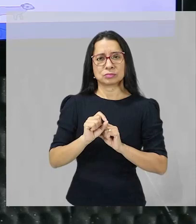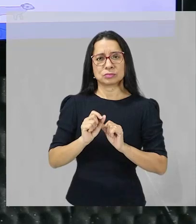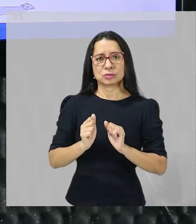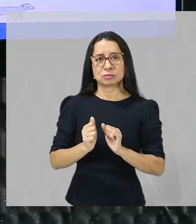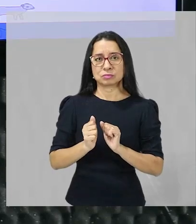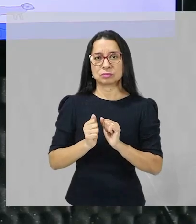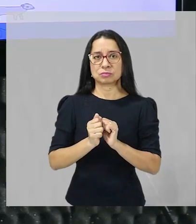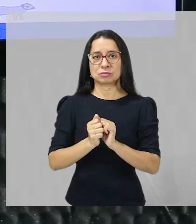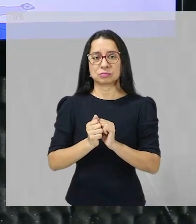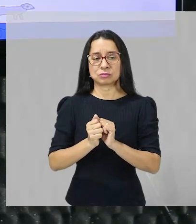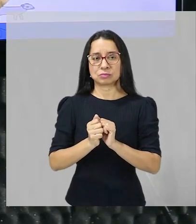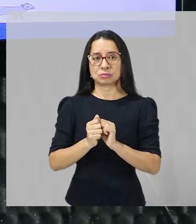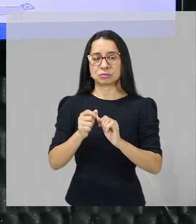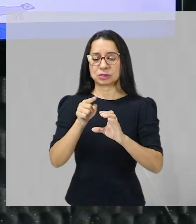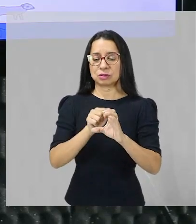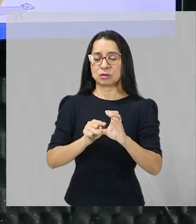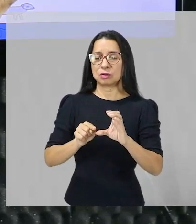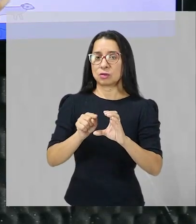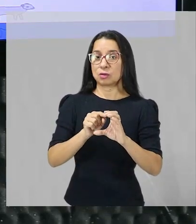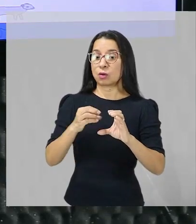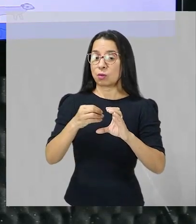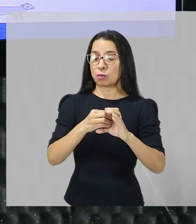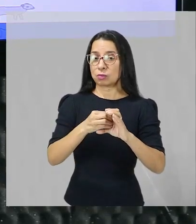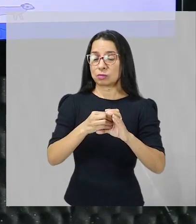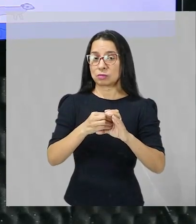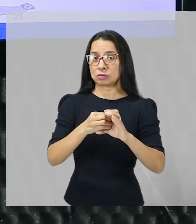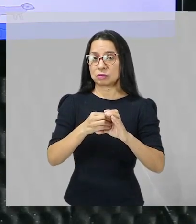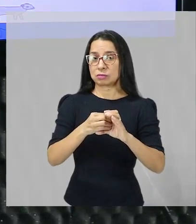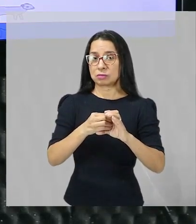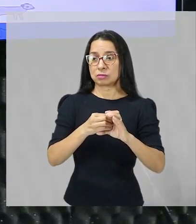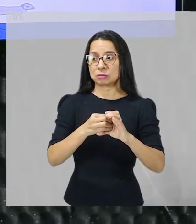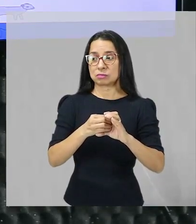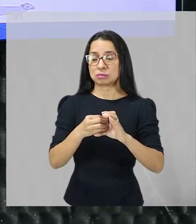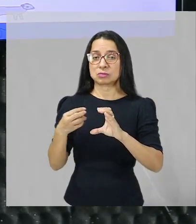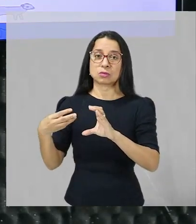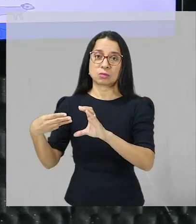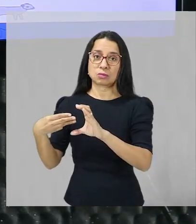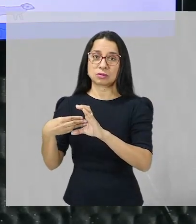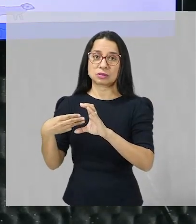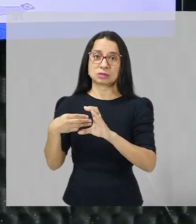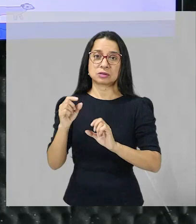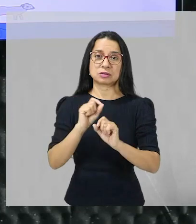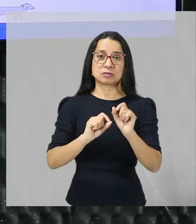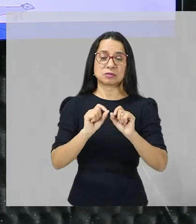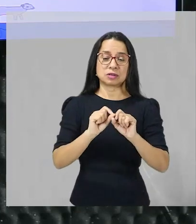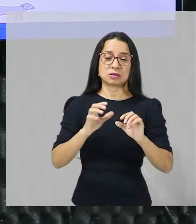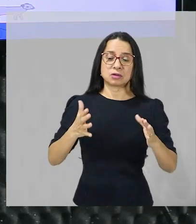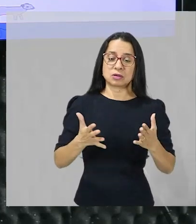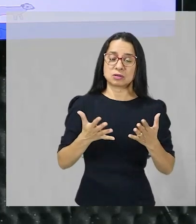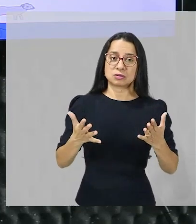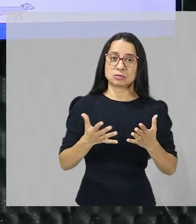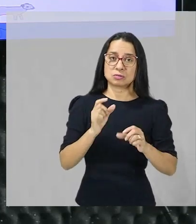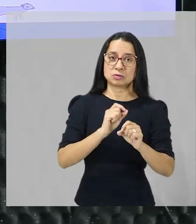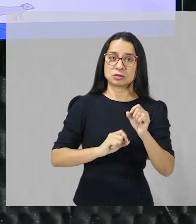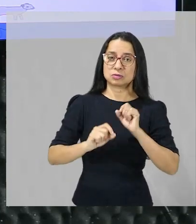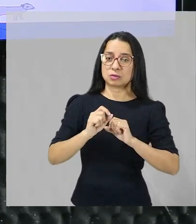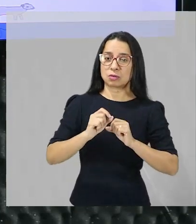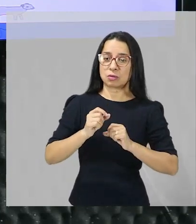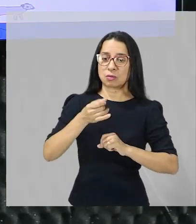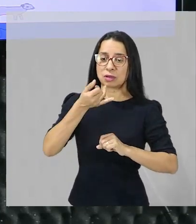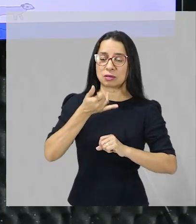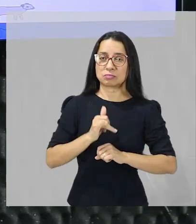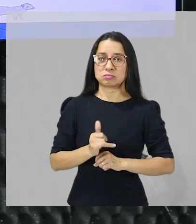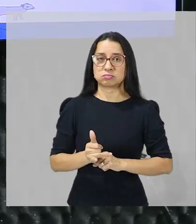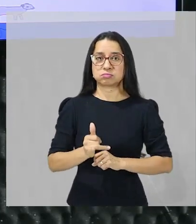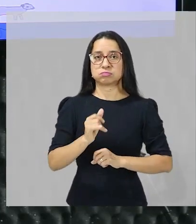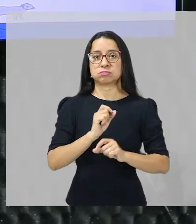juntar esse núcleo com essa célula, eles fazem eles estimulam com eletricidade, tá, gente?